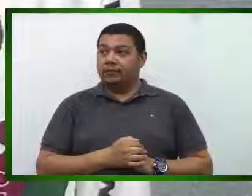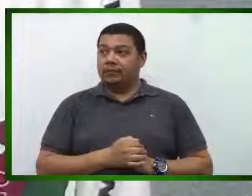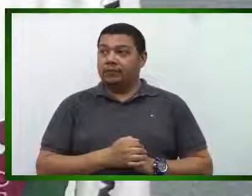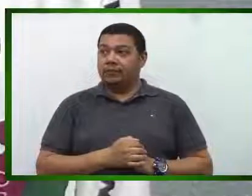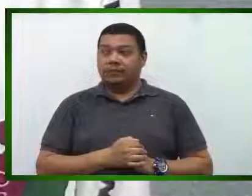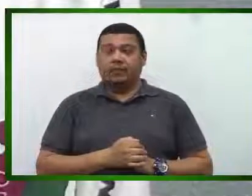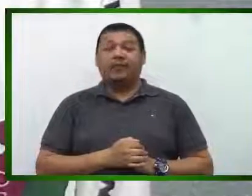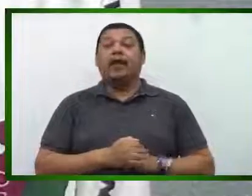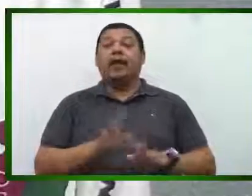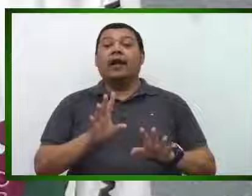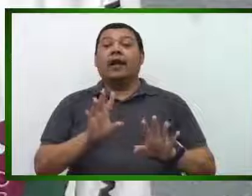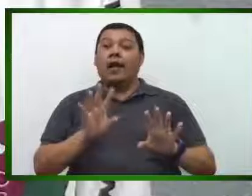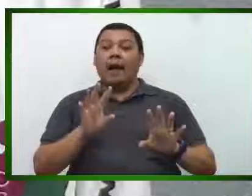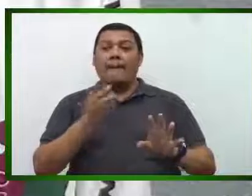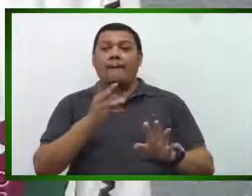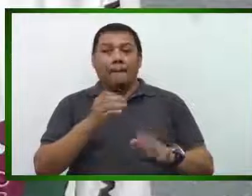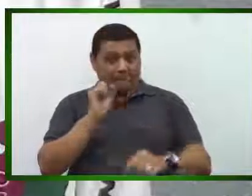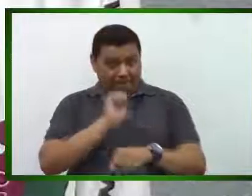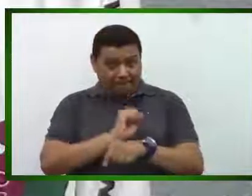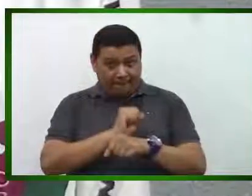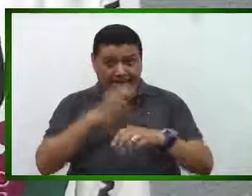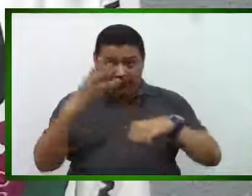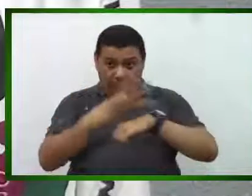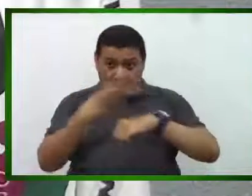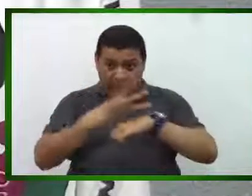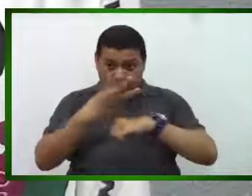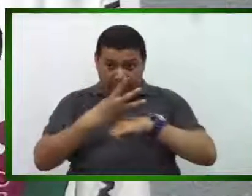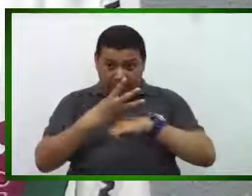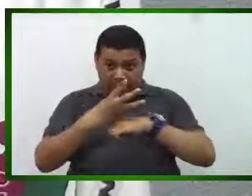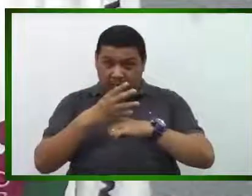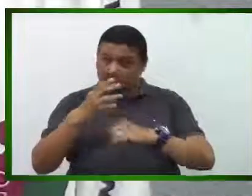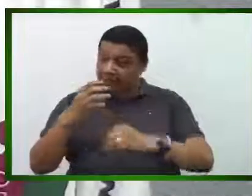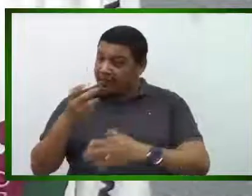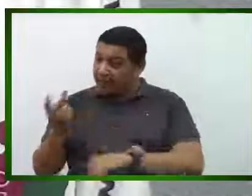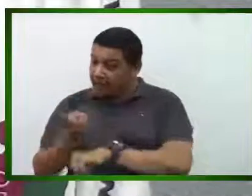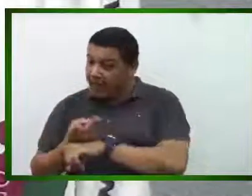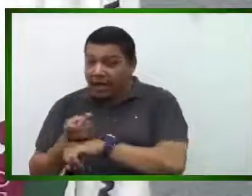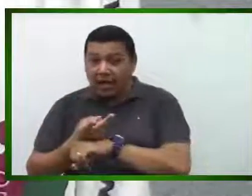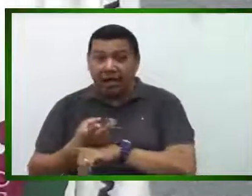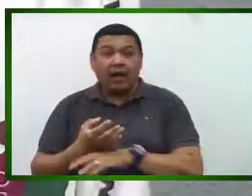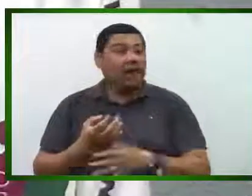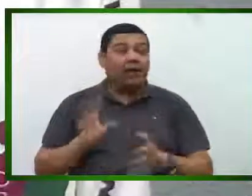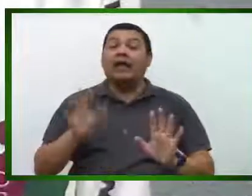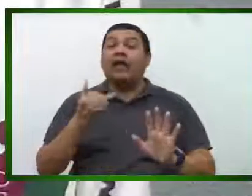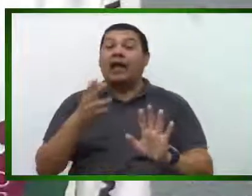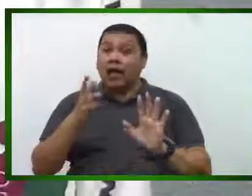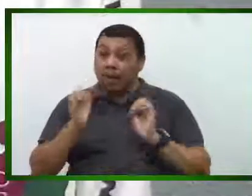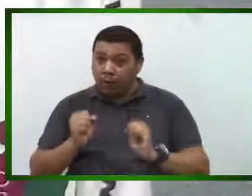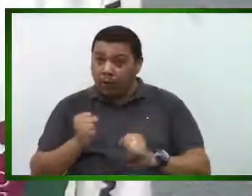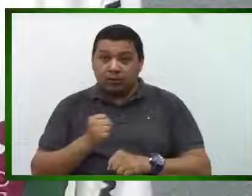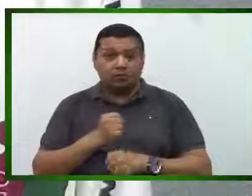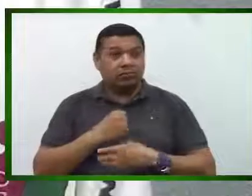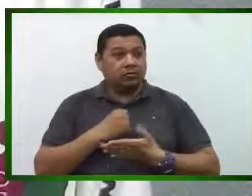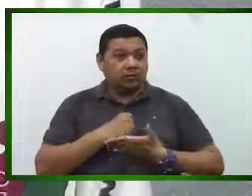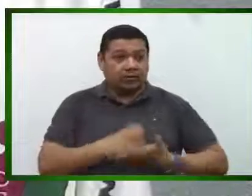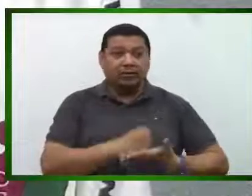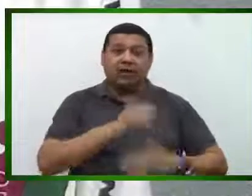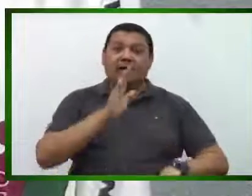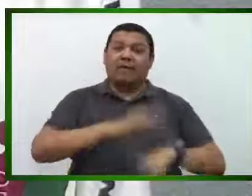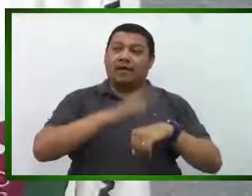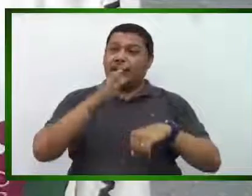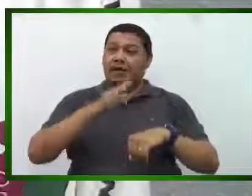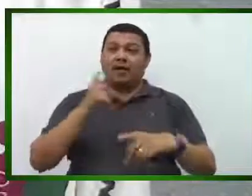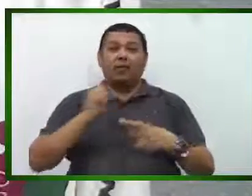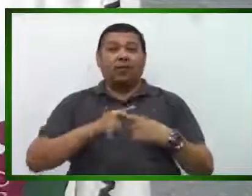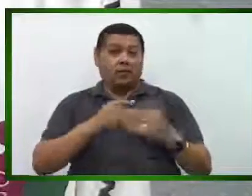em WhatsApp falando mal dos outros e procura ajudar mais o povo. A função do vereador é